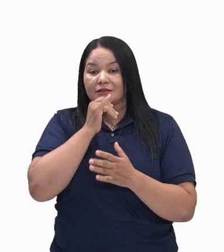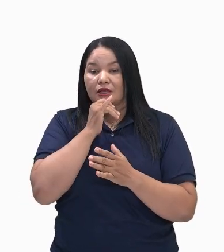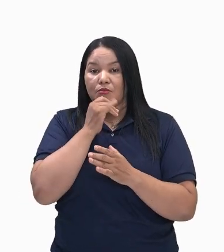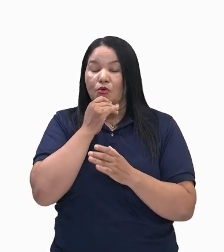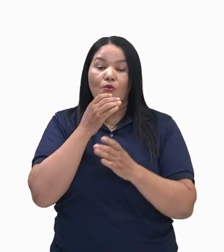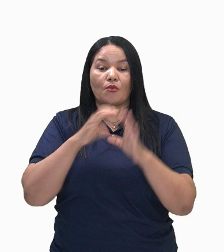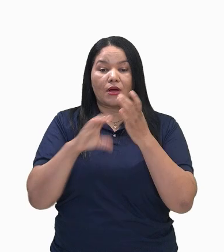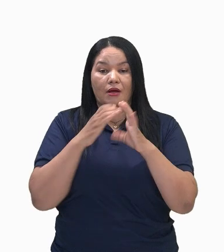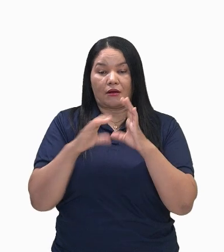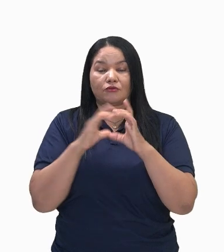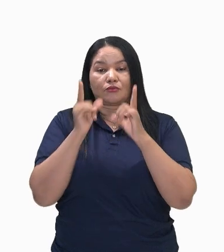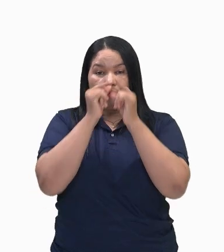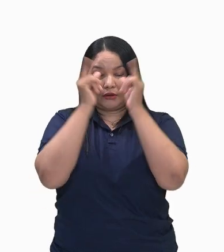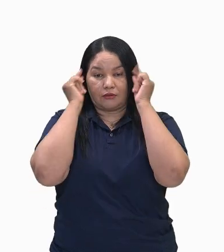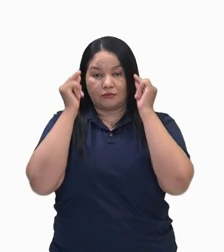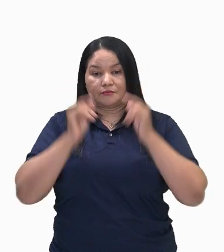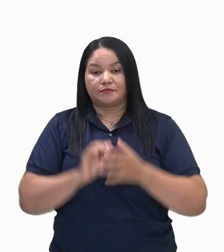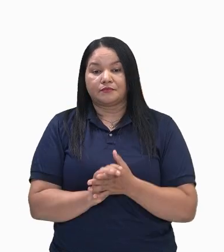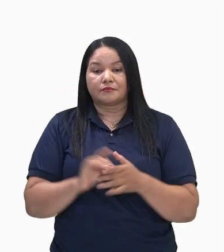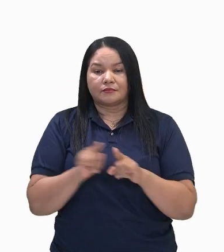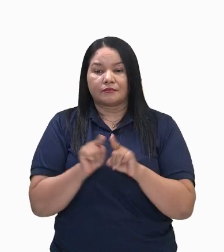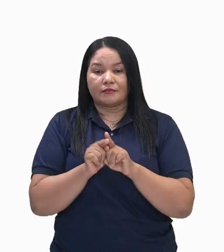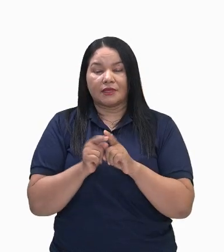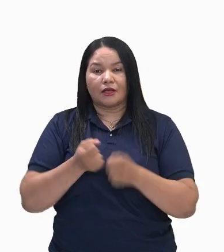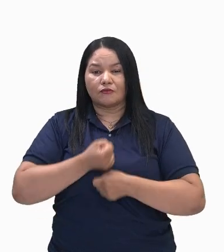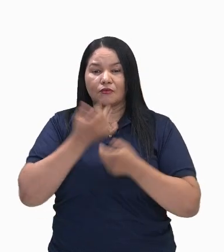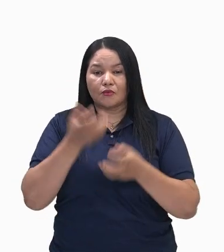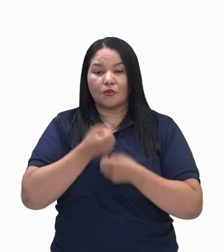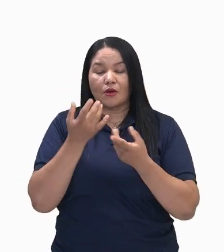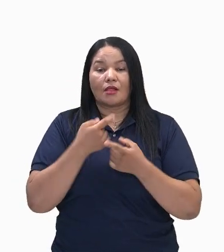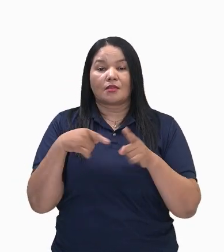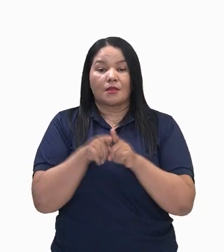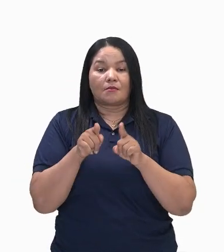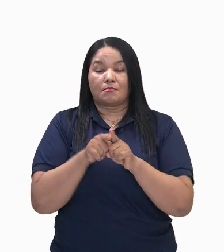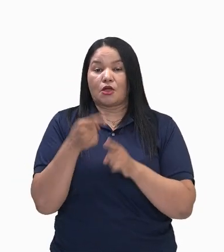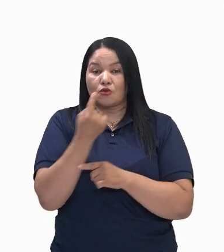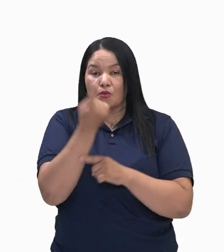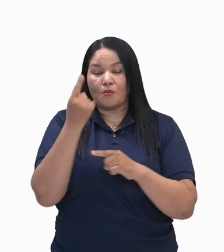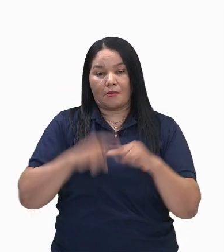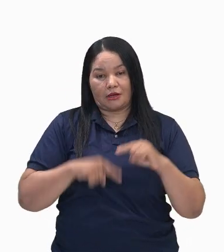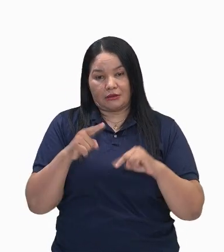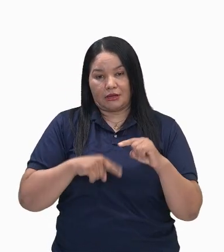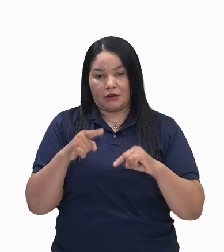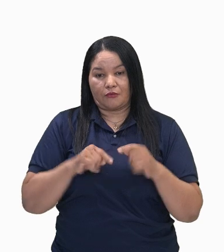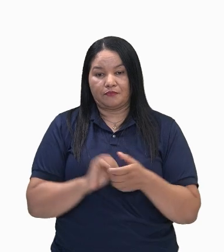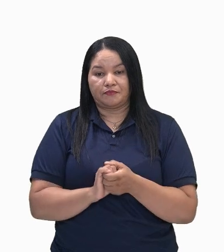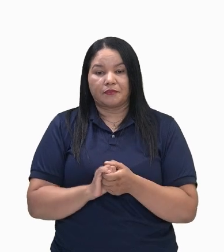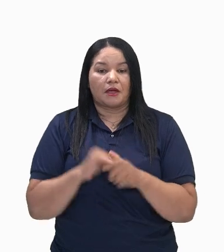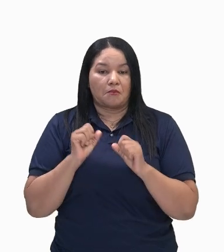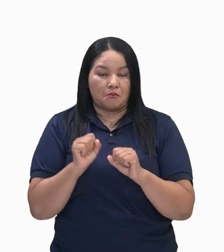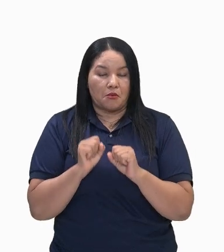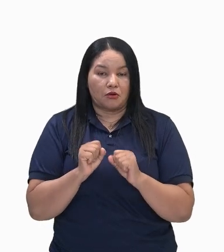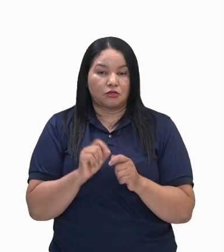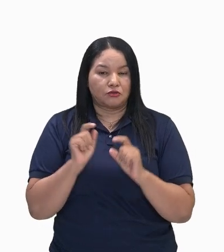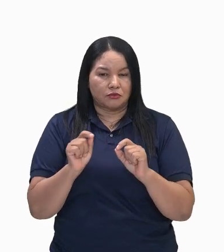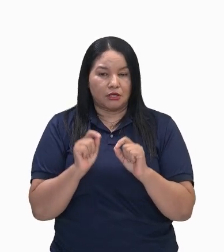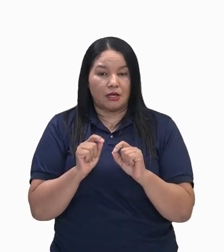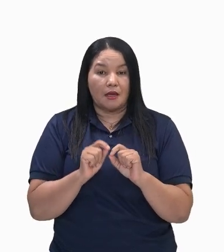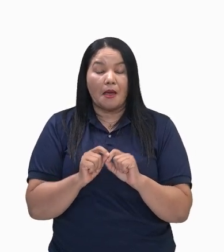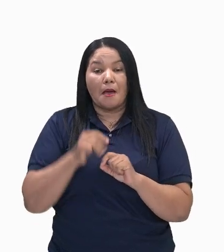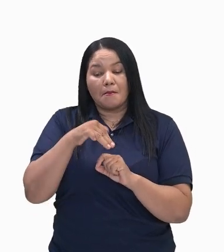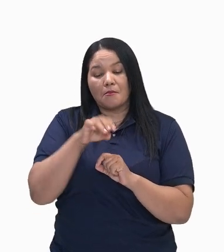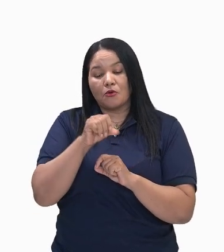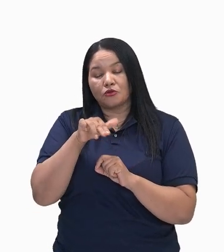é um gênero de música vocal monofônica. E aqui, monódica, que vai ser só